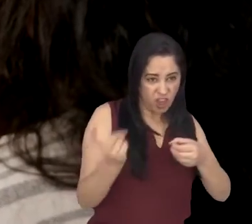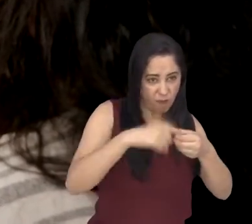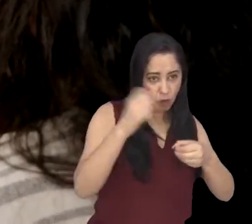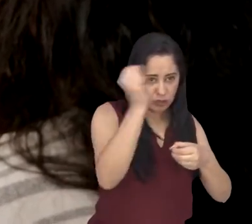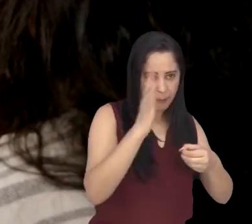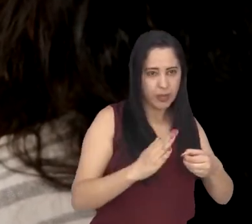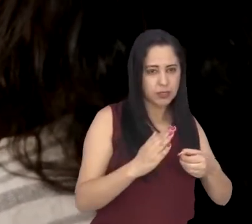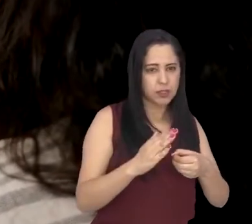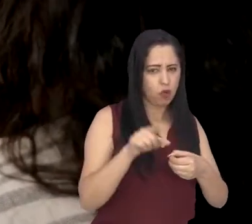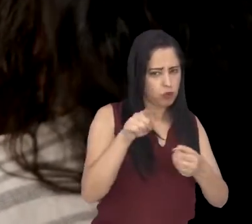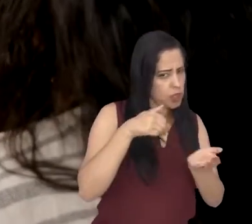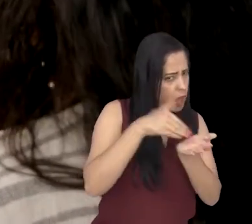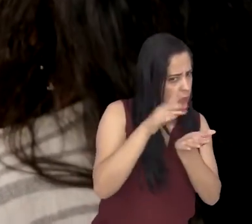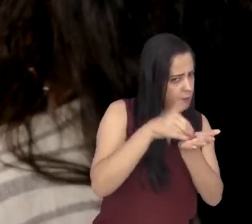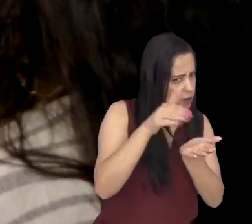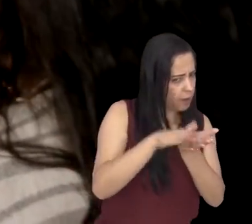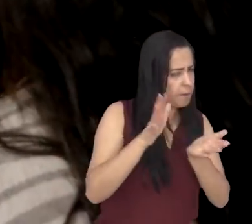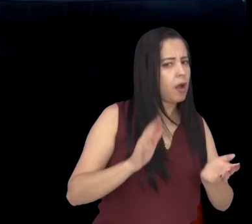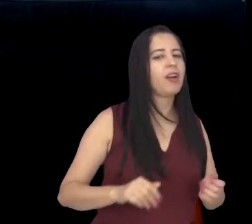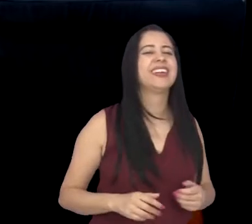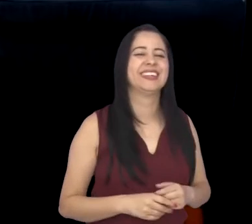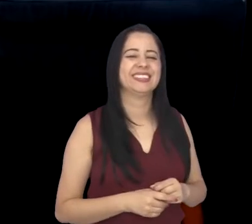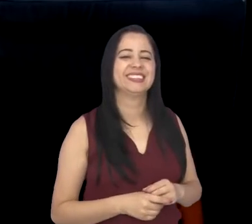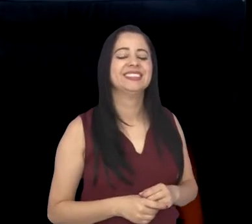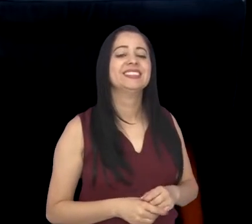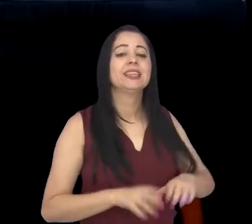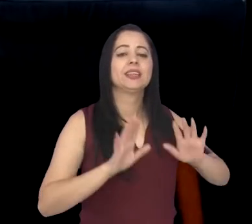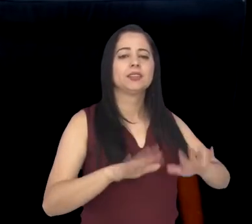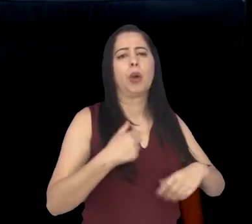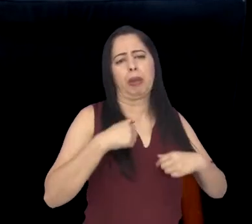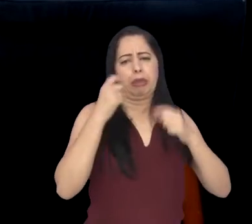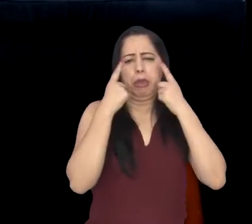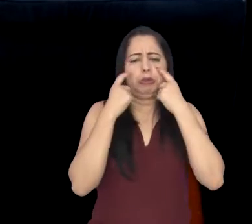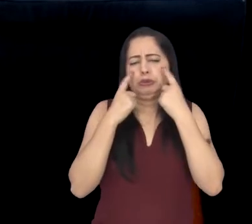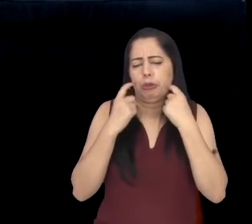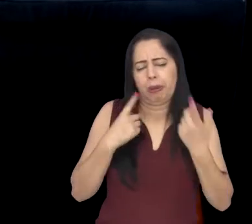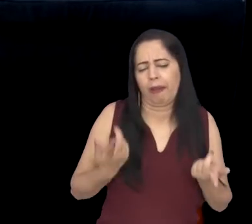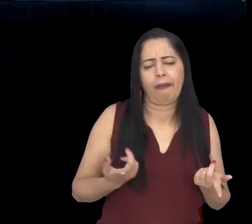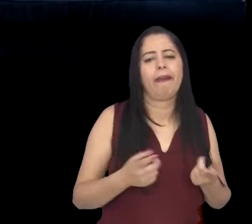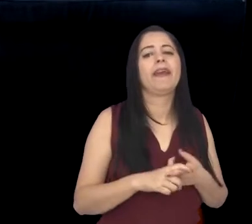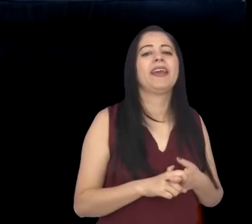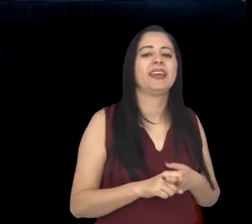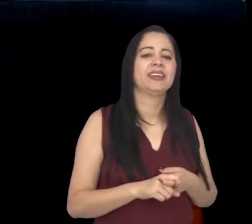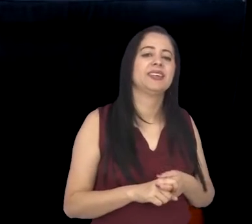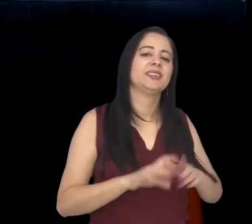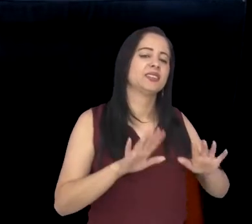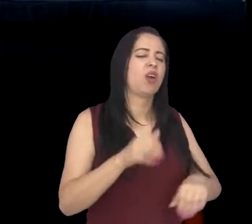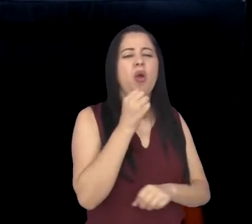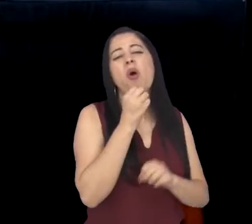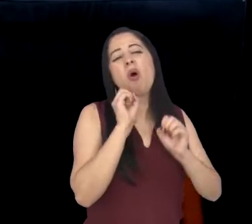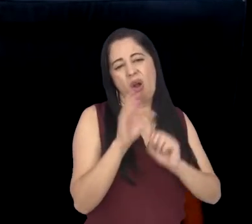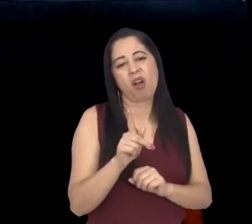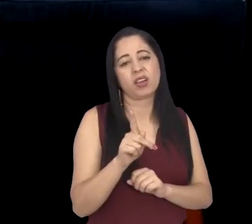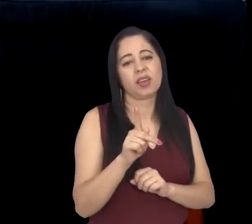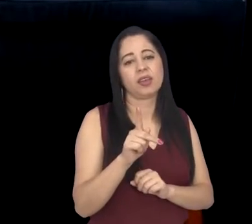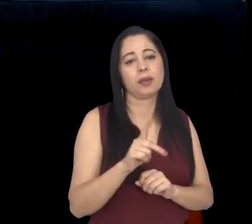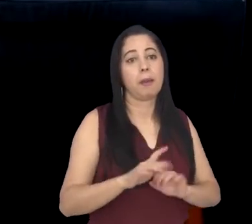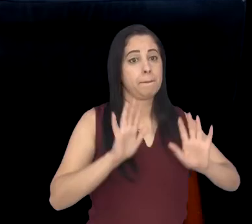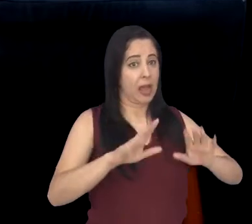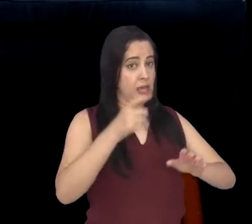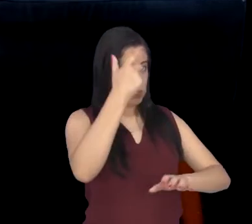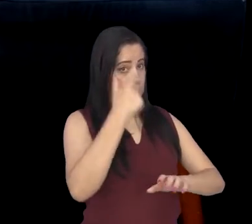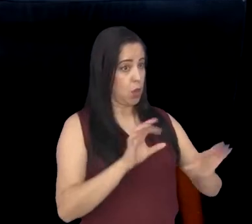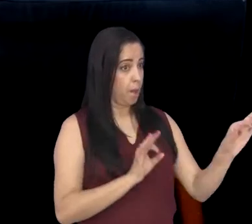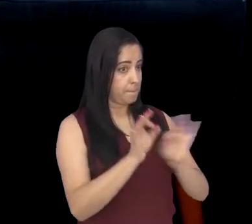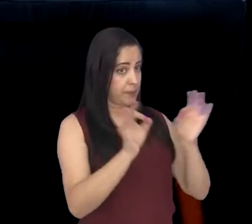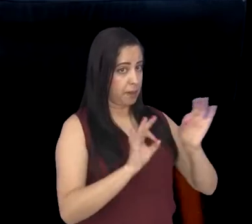vai demitido de novo. Mal entrou. Aí eu chorei copiosamente de novo. Aí eu falei, tá bom, mas eu fiz toda a matéria. Mas você resolveu a